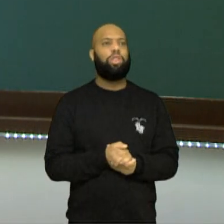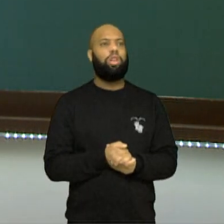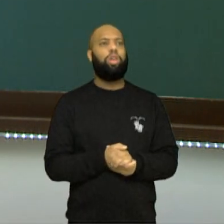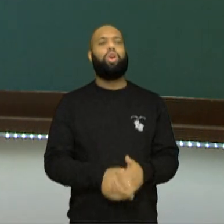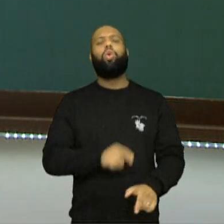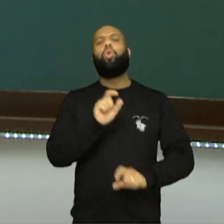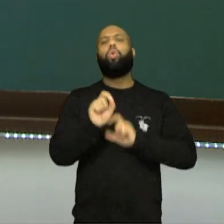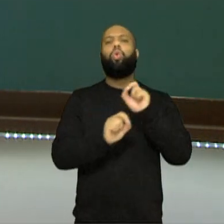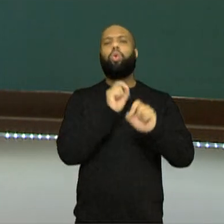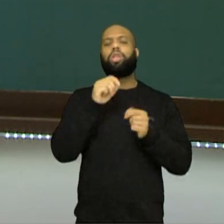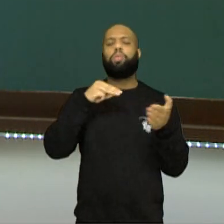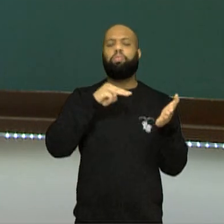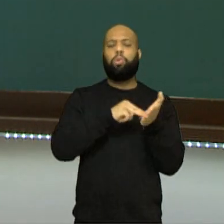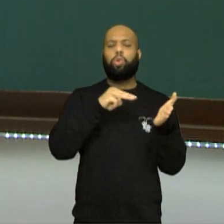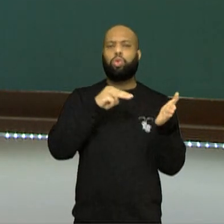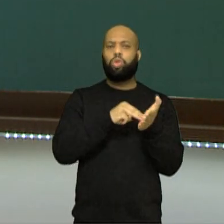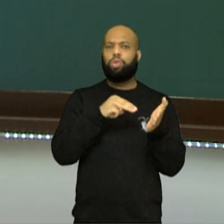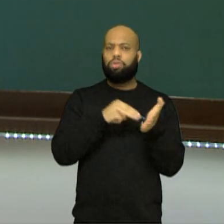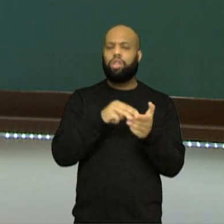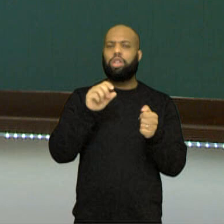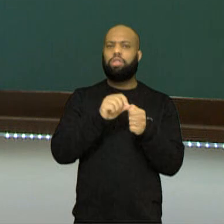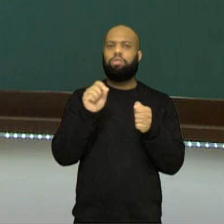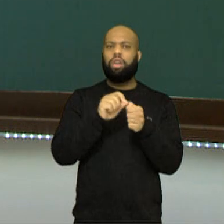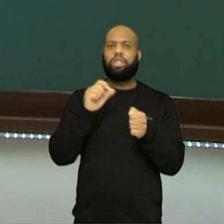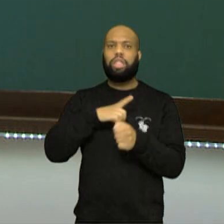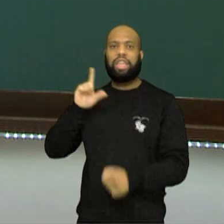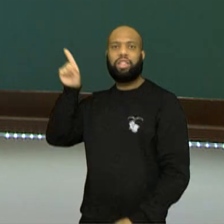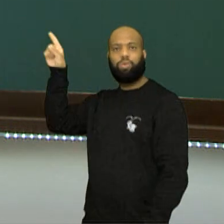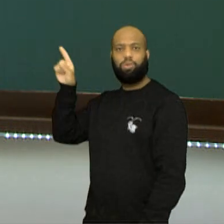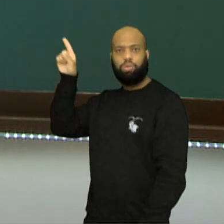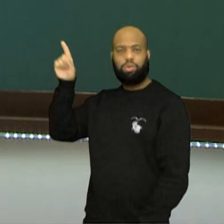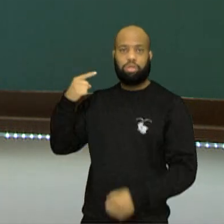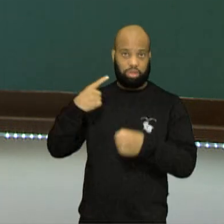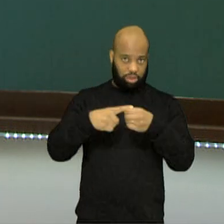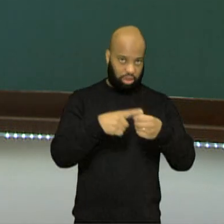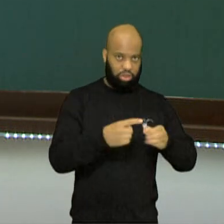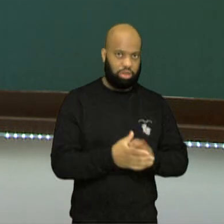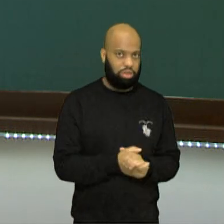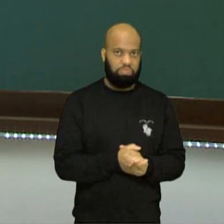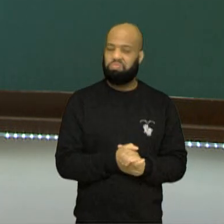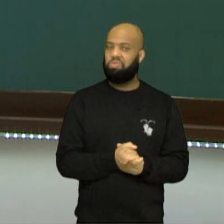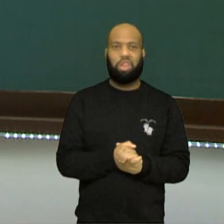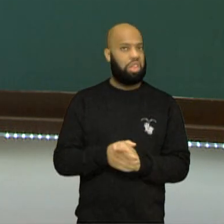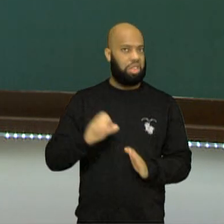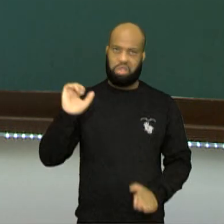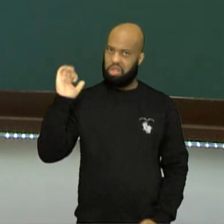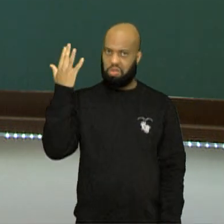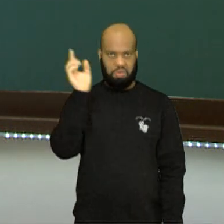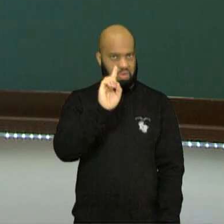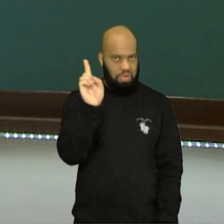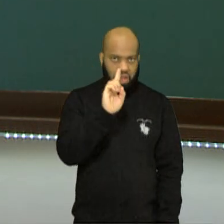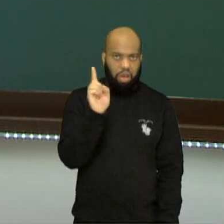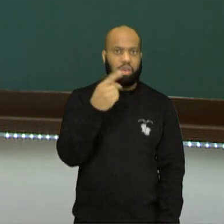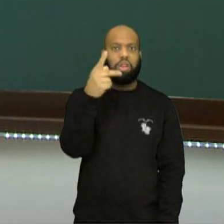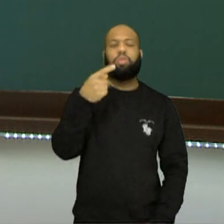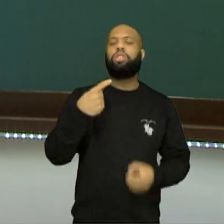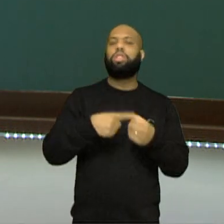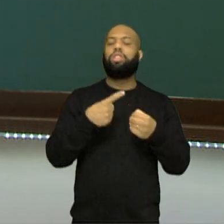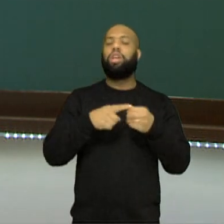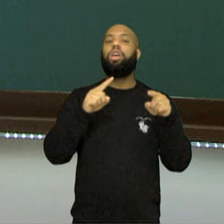as causas das enchentes nas cidades? Por exemplo, não ocorreu enchente na sua cidade, mas